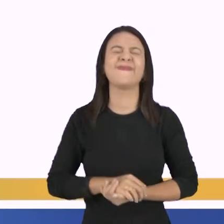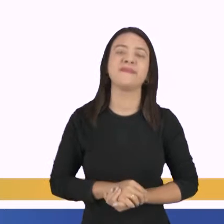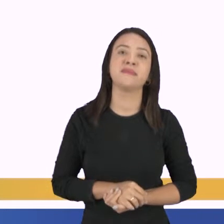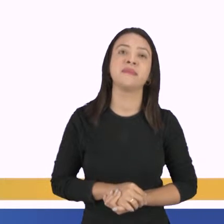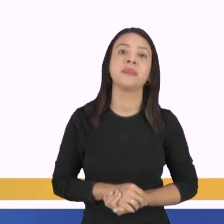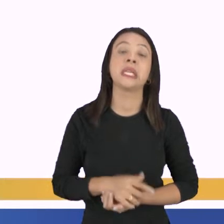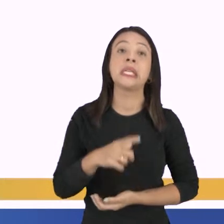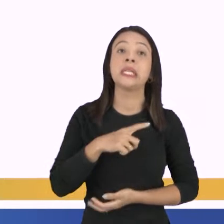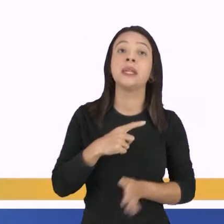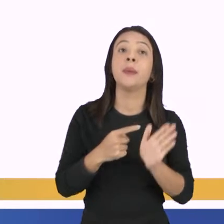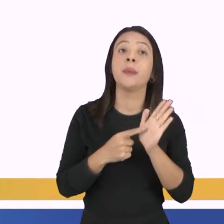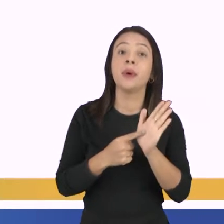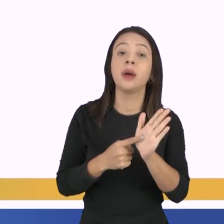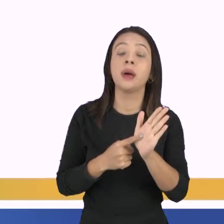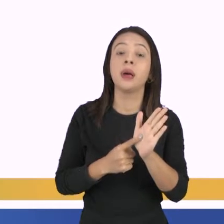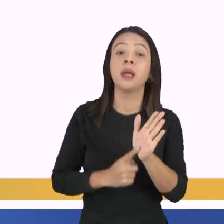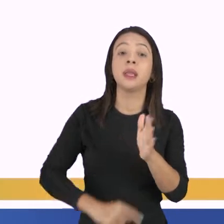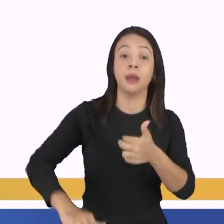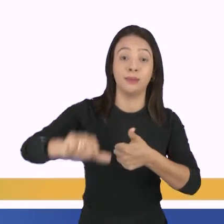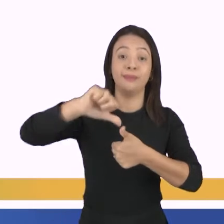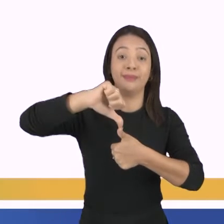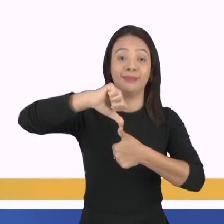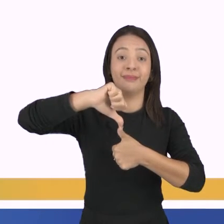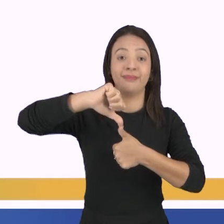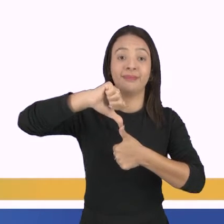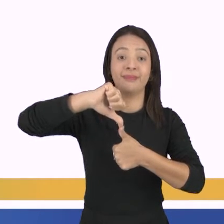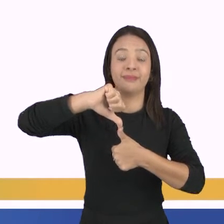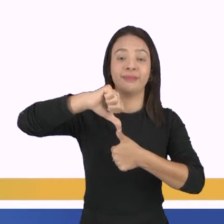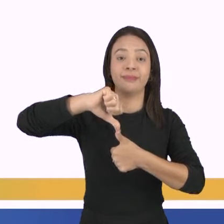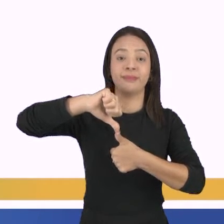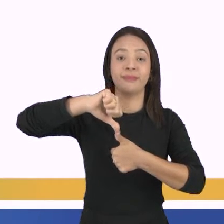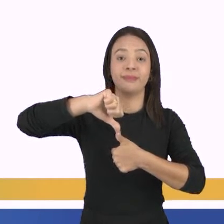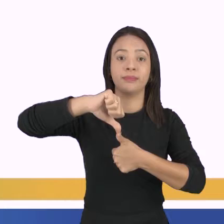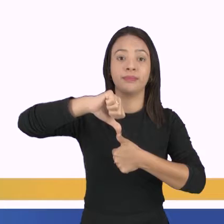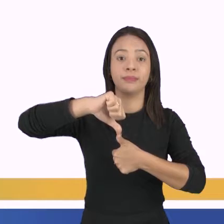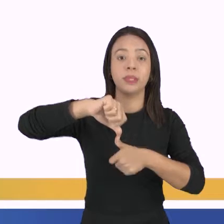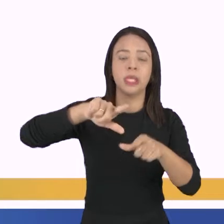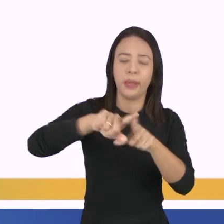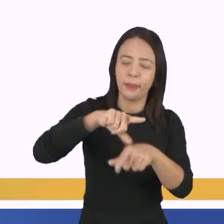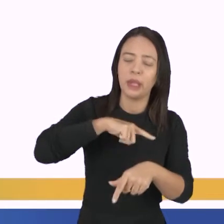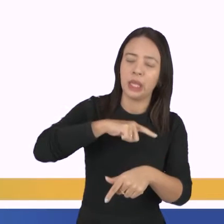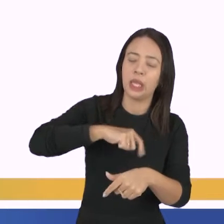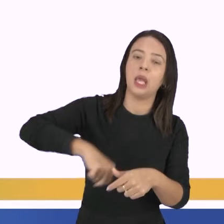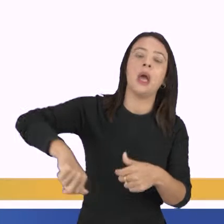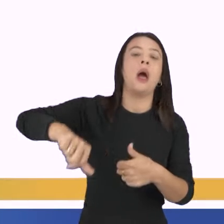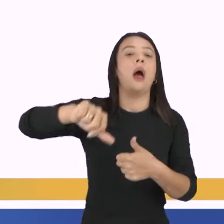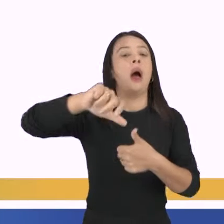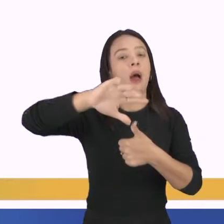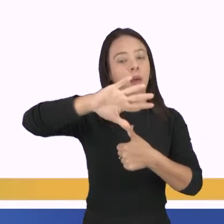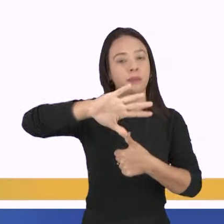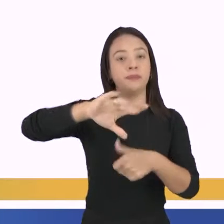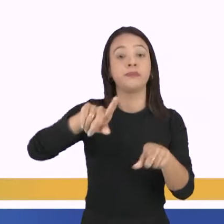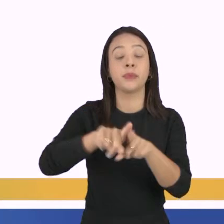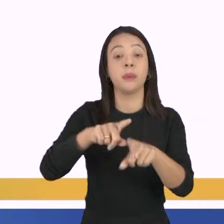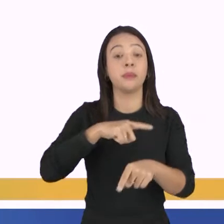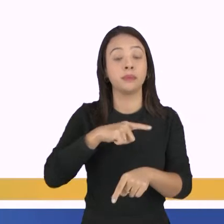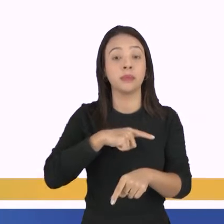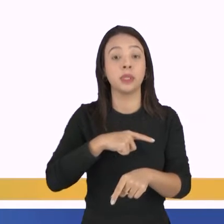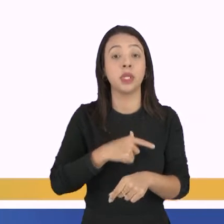na parte da América Central, né, pegando lá um pouquinho da América do Norte e América Central. Os astecas